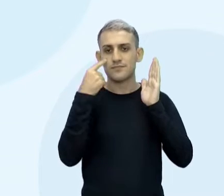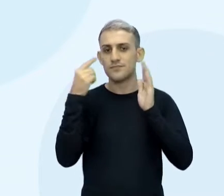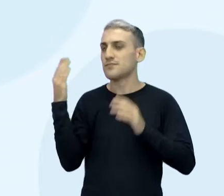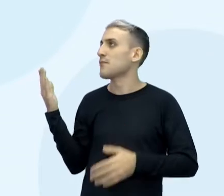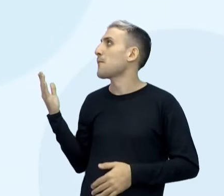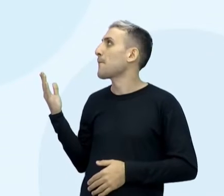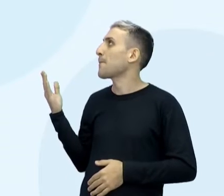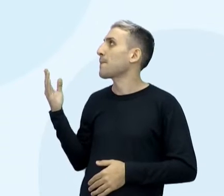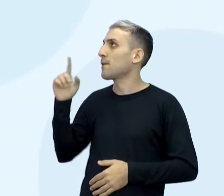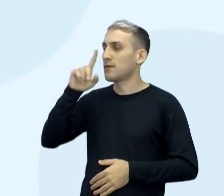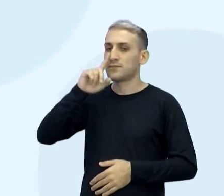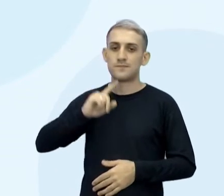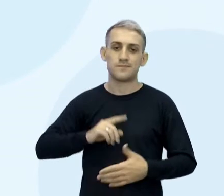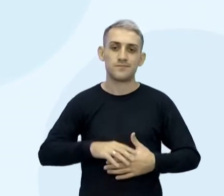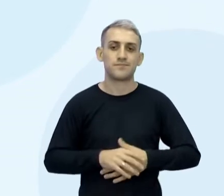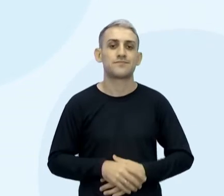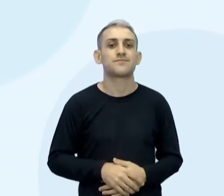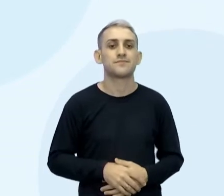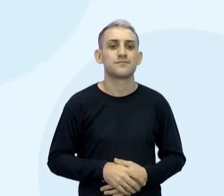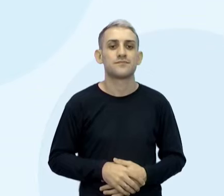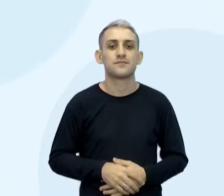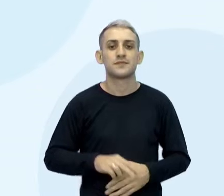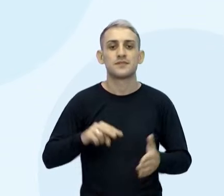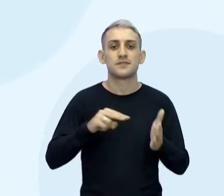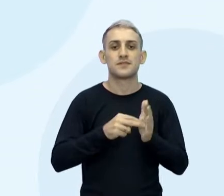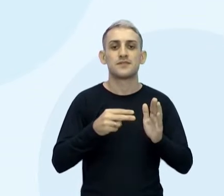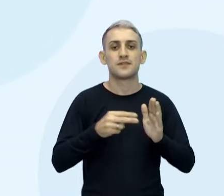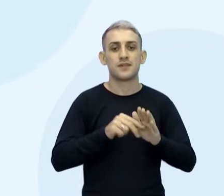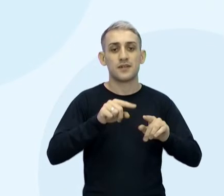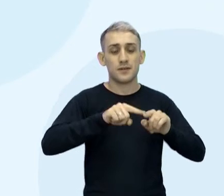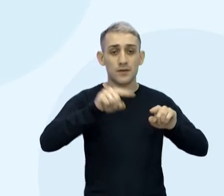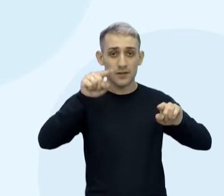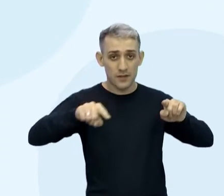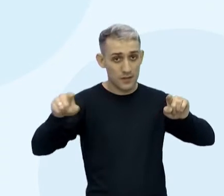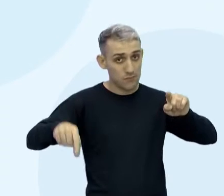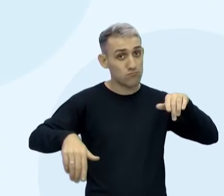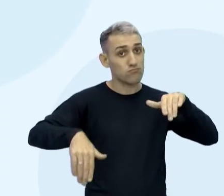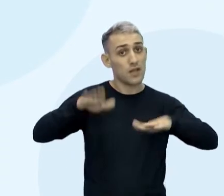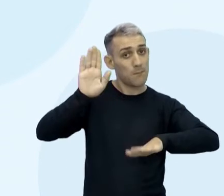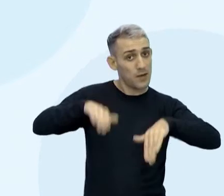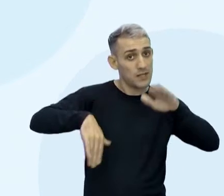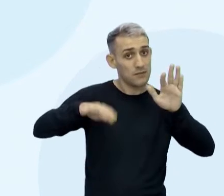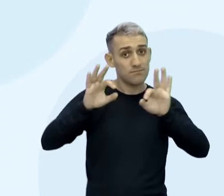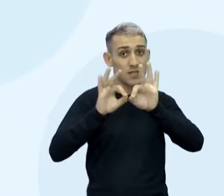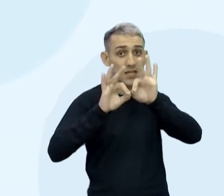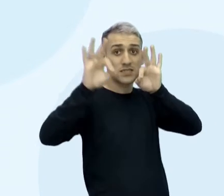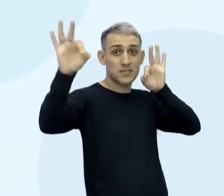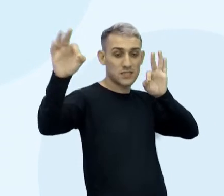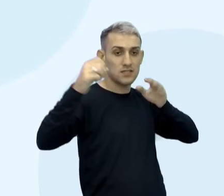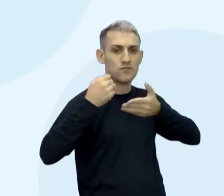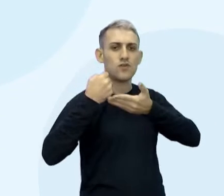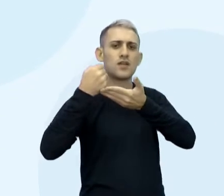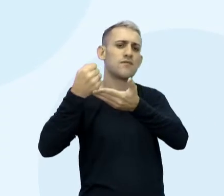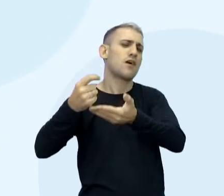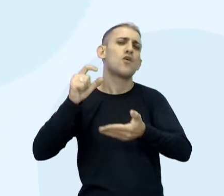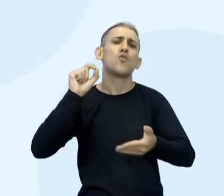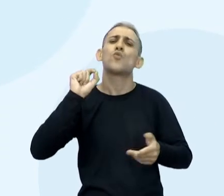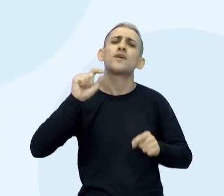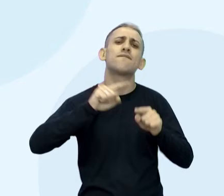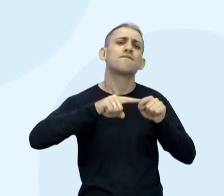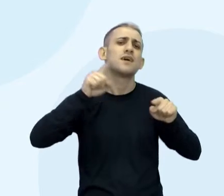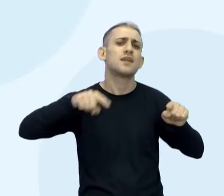Amarelo, que varia dependendo da distância a ser entregue. O que é que